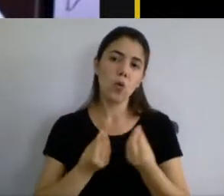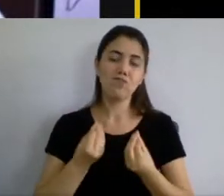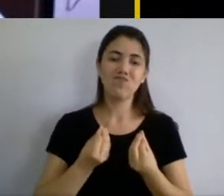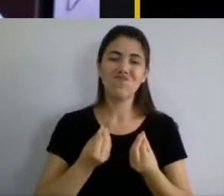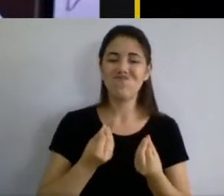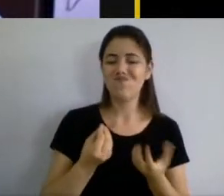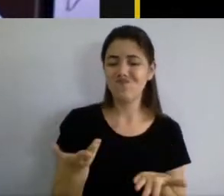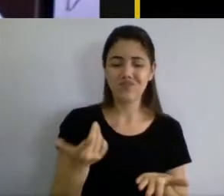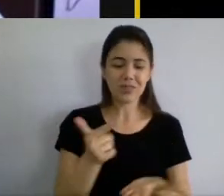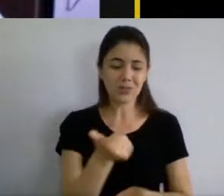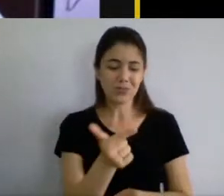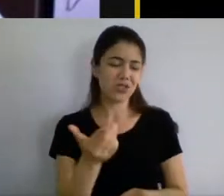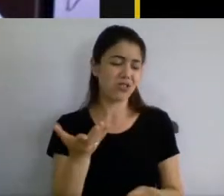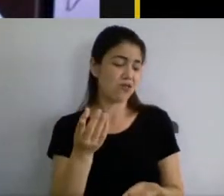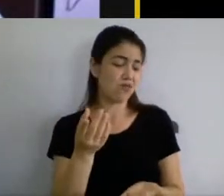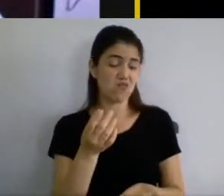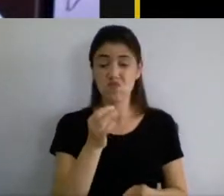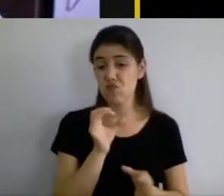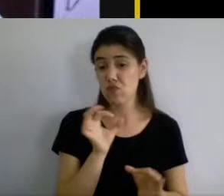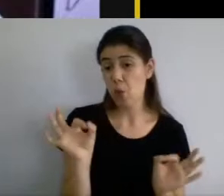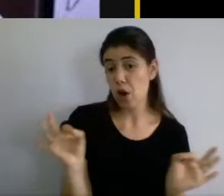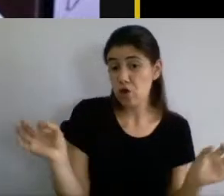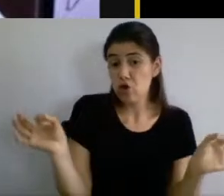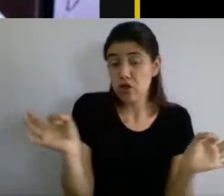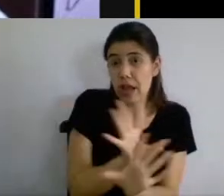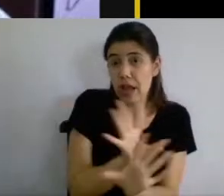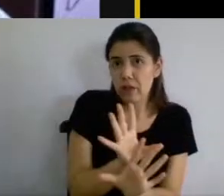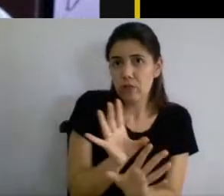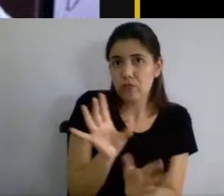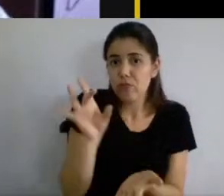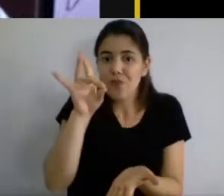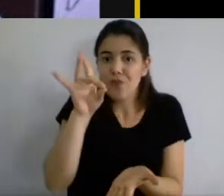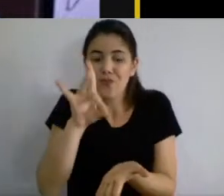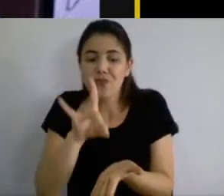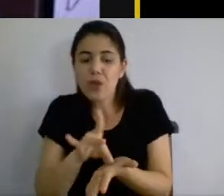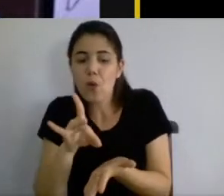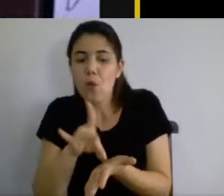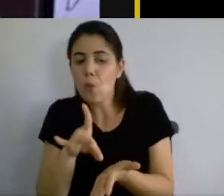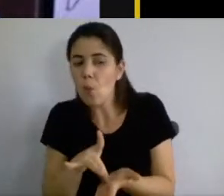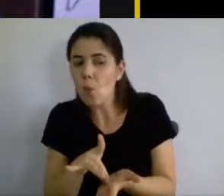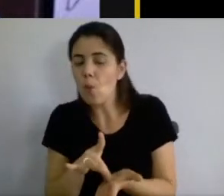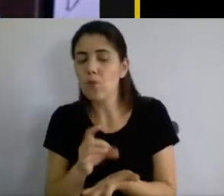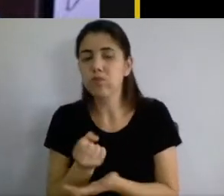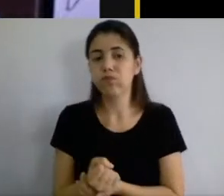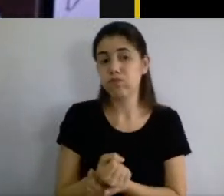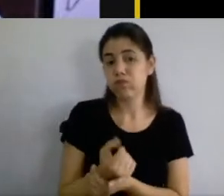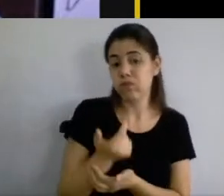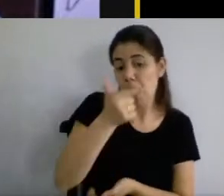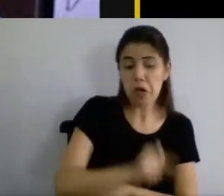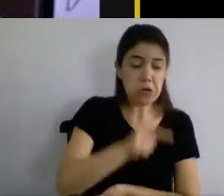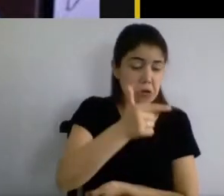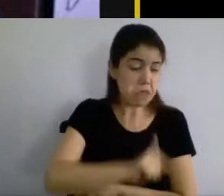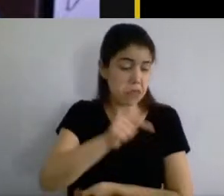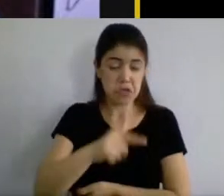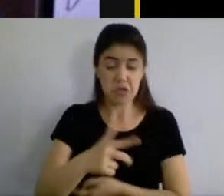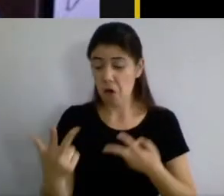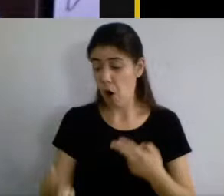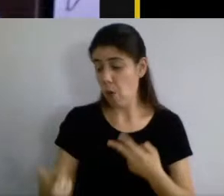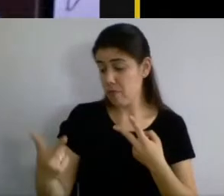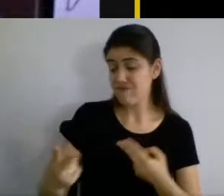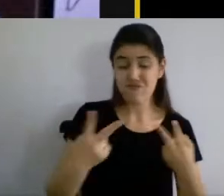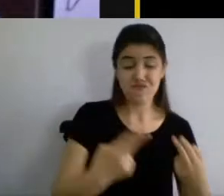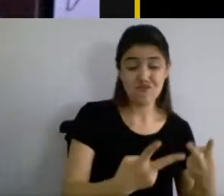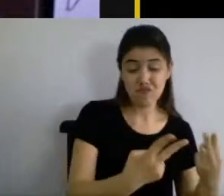banalidade, redundância, kitsch, clichê e lugar comum. Então era um